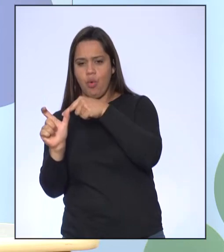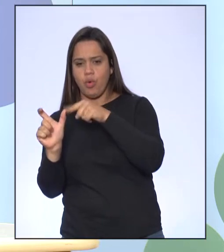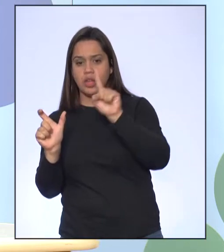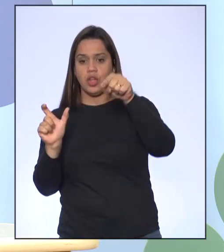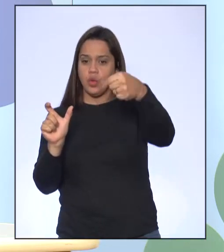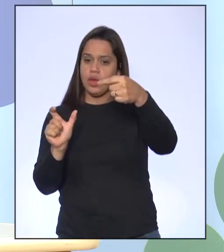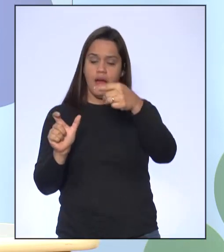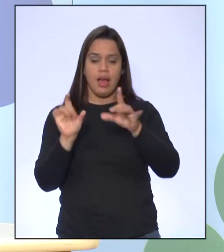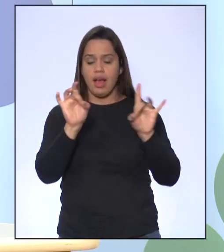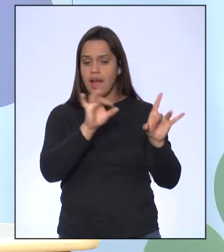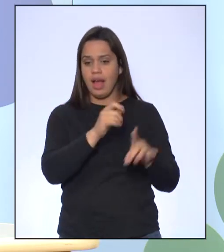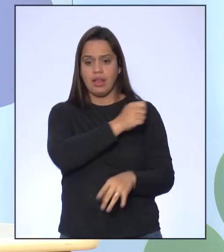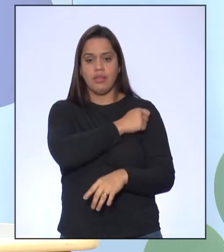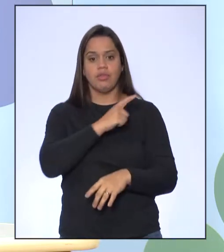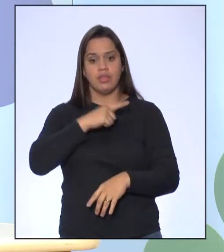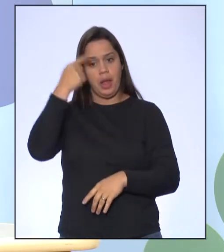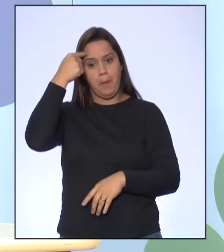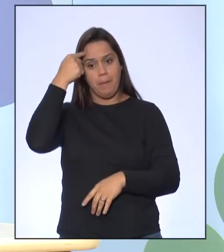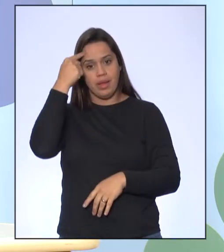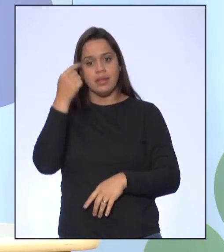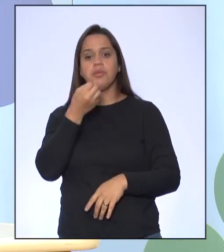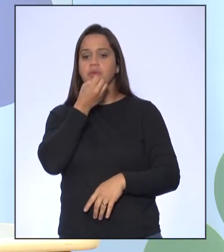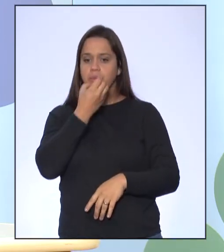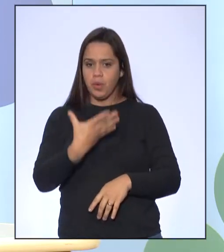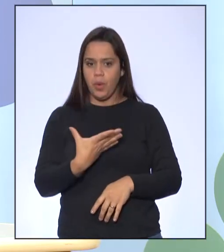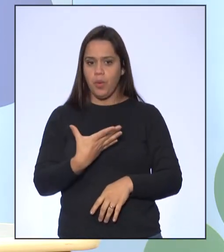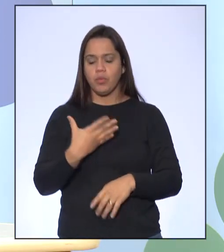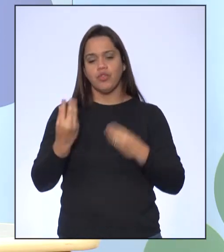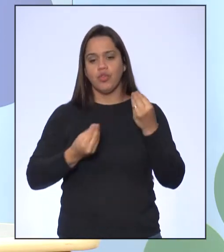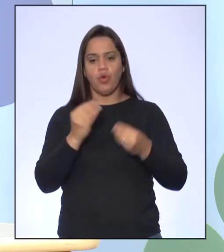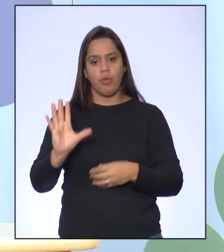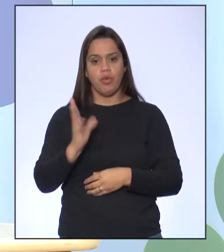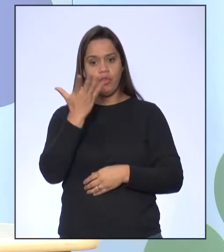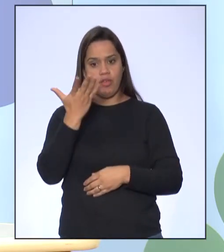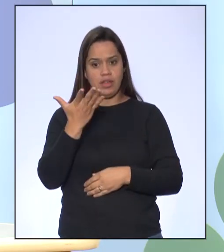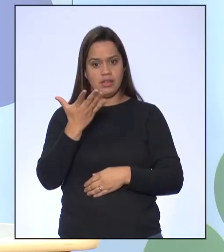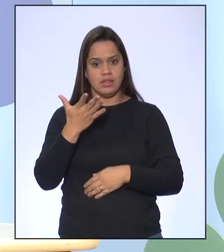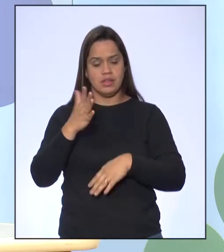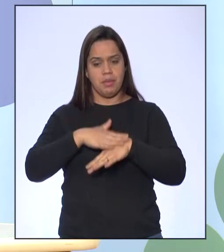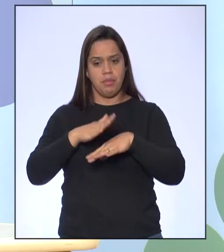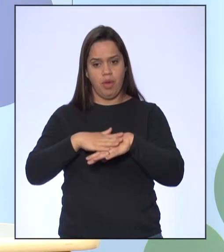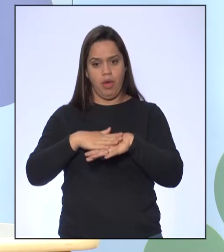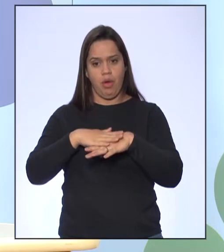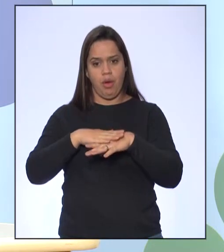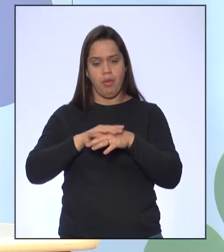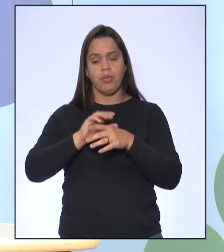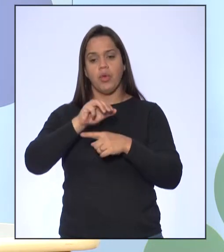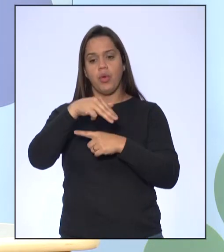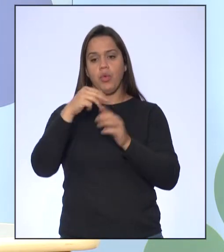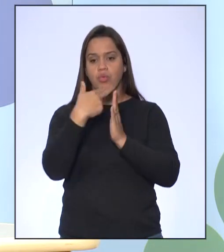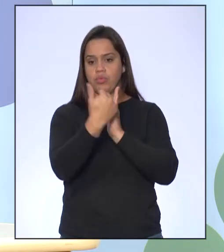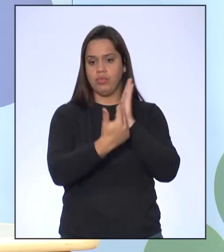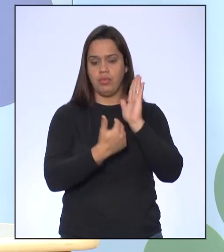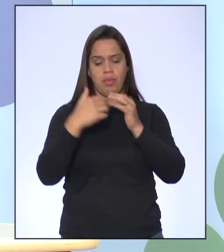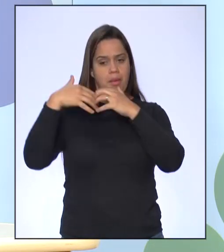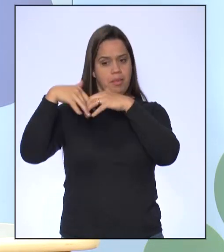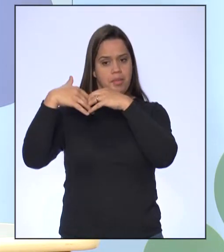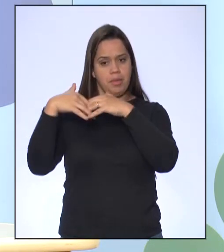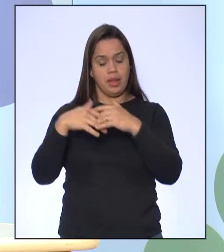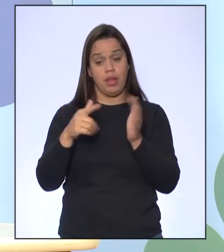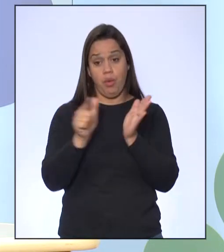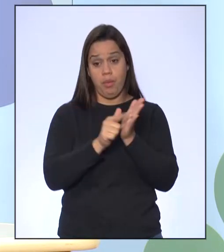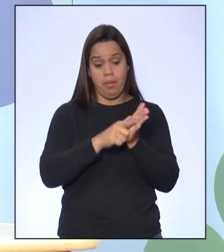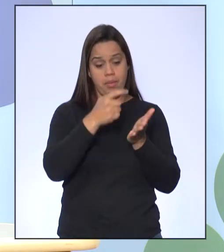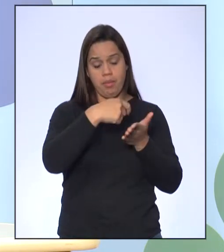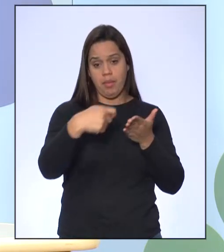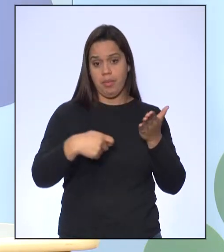muito bacana, desenvolver esses mapas mentais no papel, porque depois você pode associar isso na sua mente.